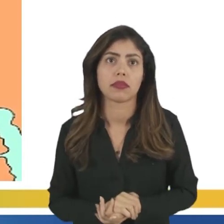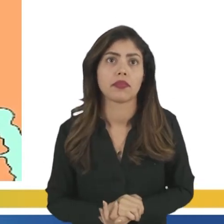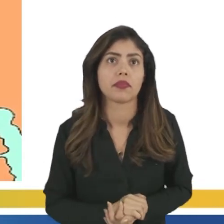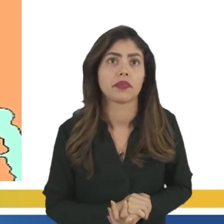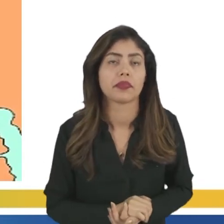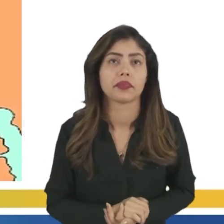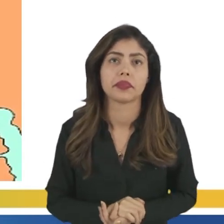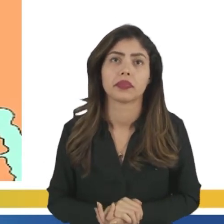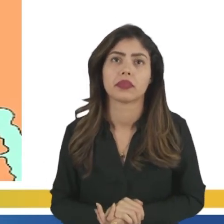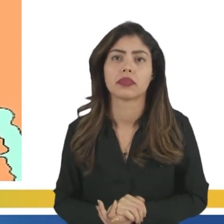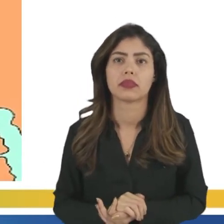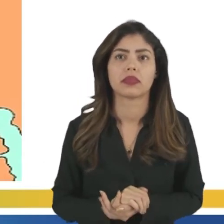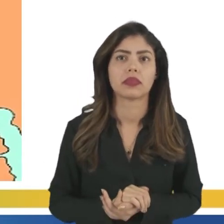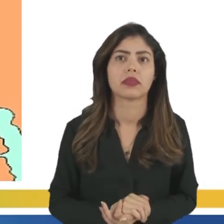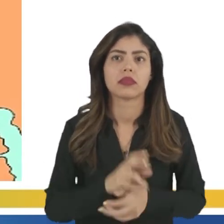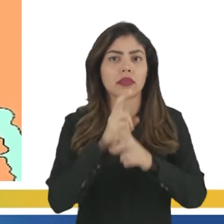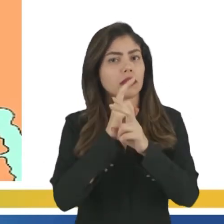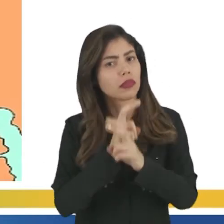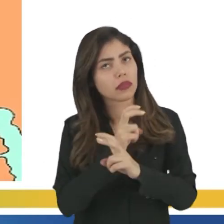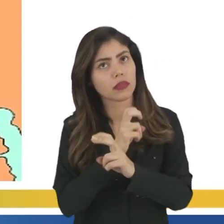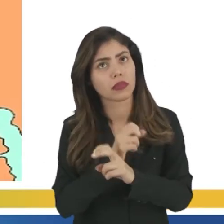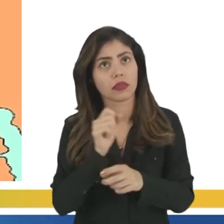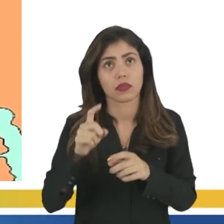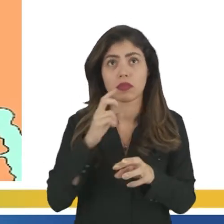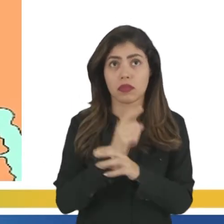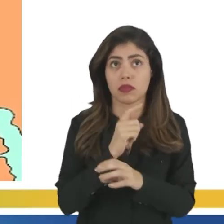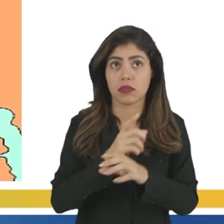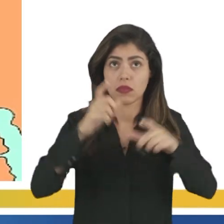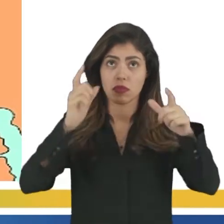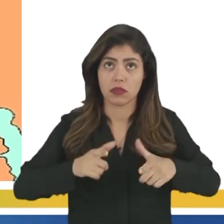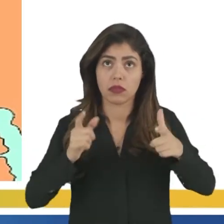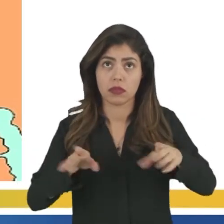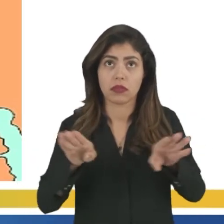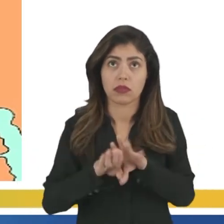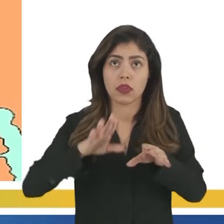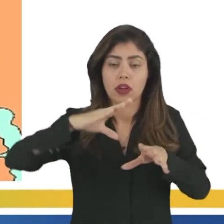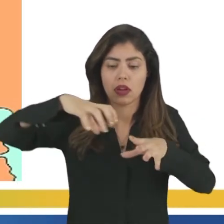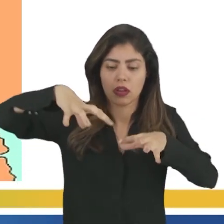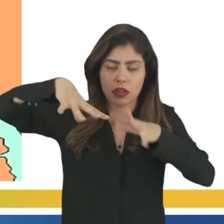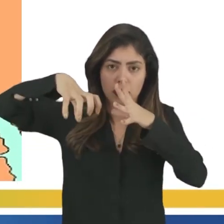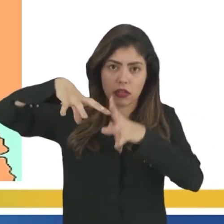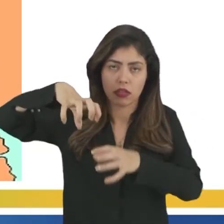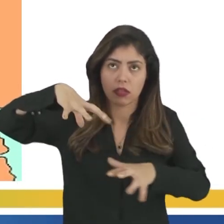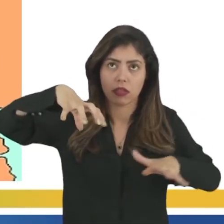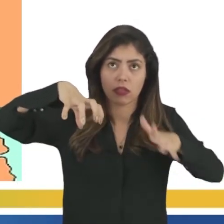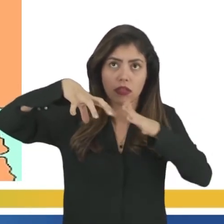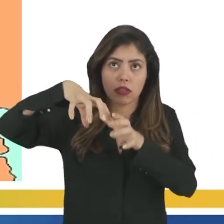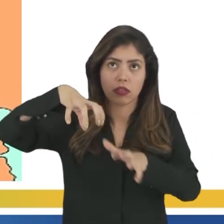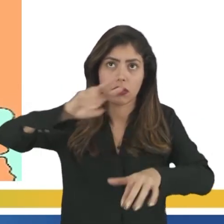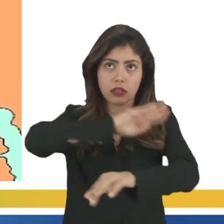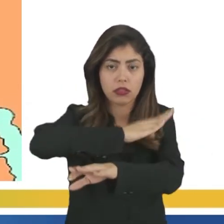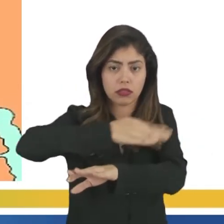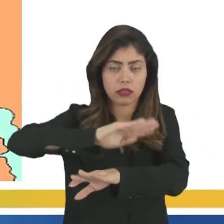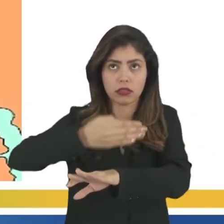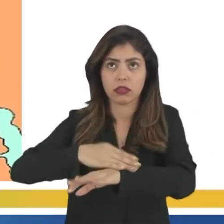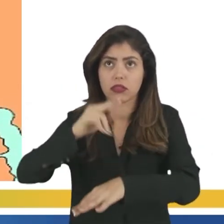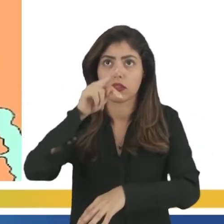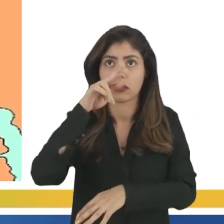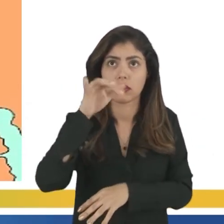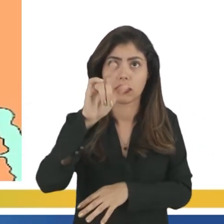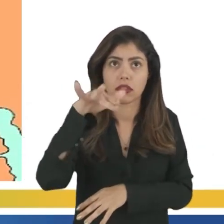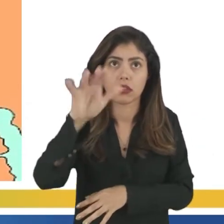localização, né, dessa região fica entre o litoral do mar Mediterrâneo e as montanhas do atual Líbano, né? Hoje terras do Líbano.